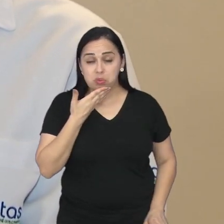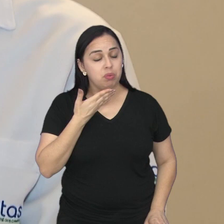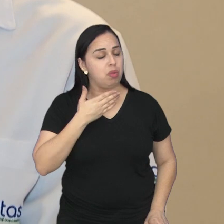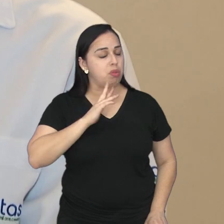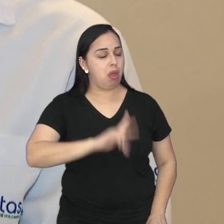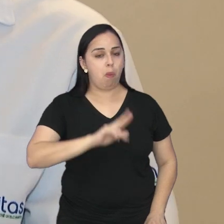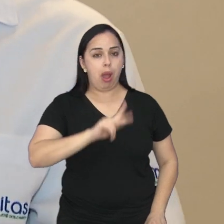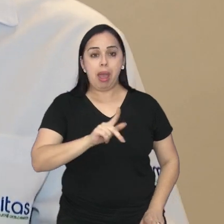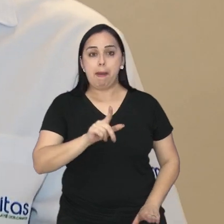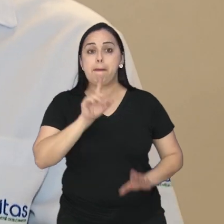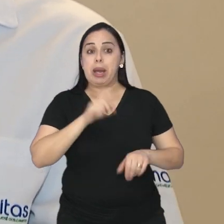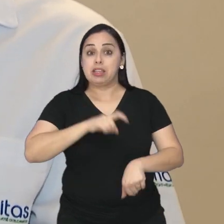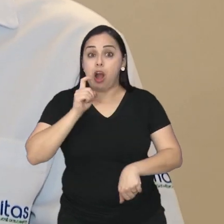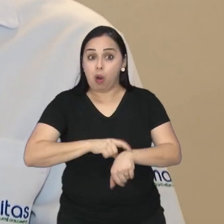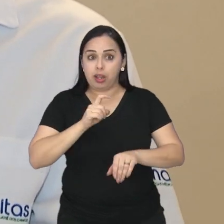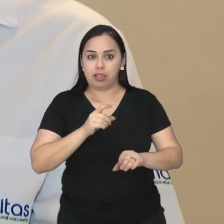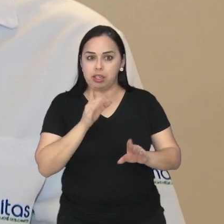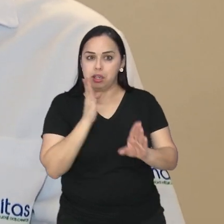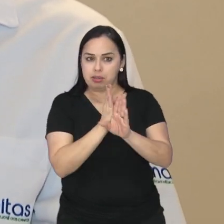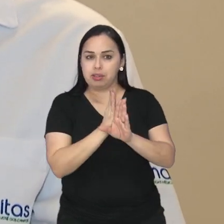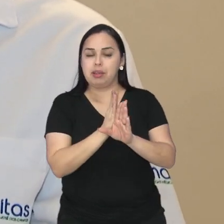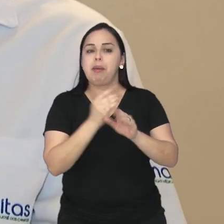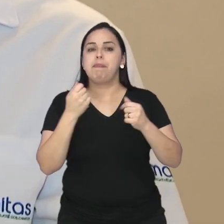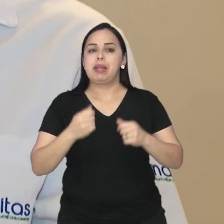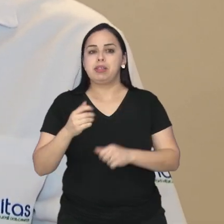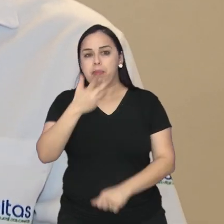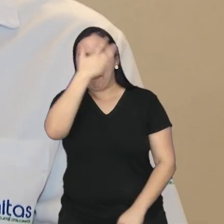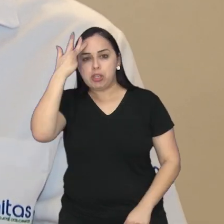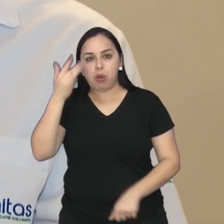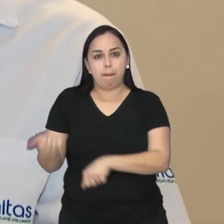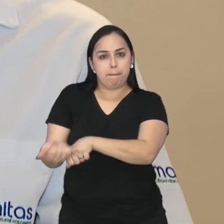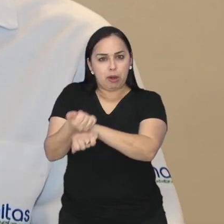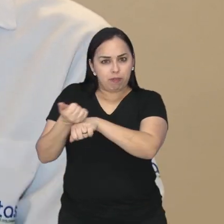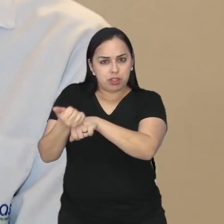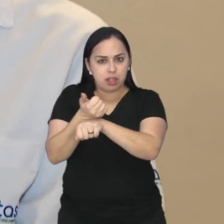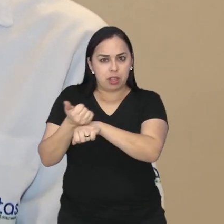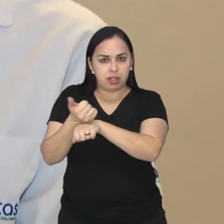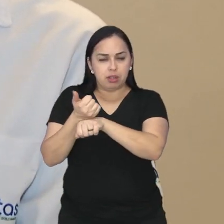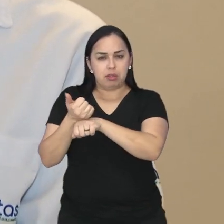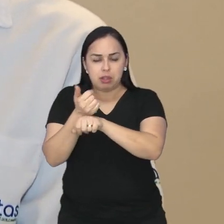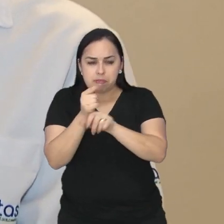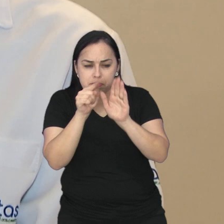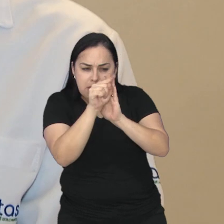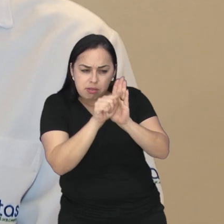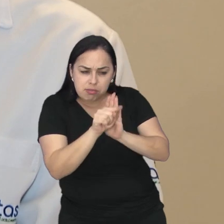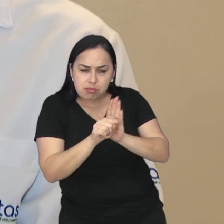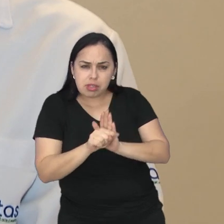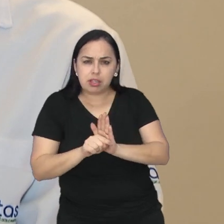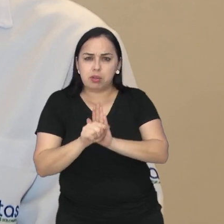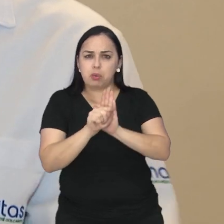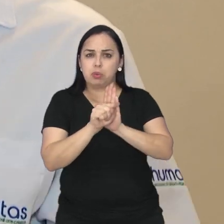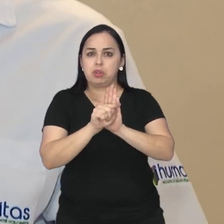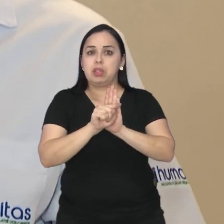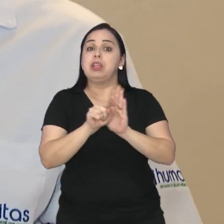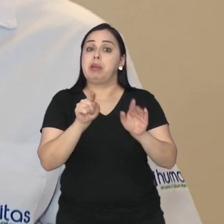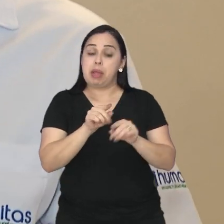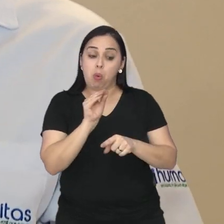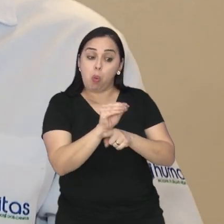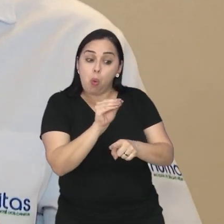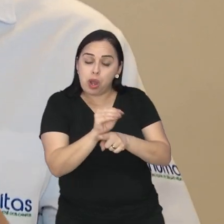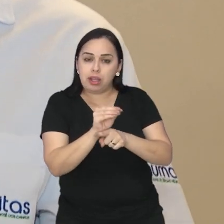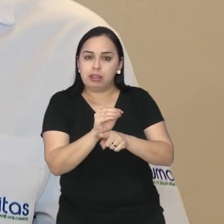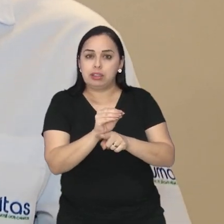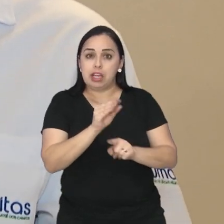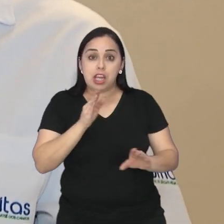de se fazer, mas quando você faz, por isso que precisa de normalmente ter um especialista realmente atrás, cuidando do